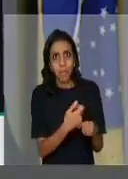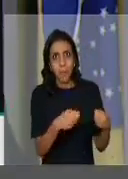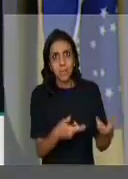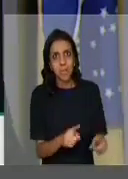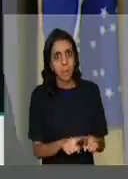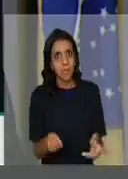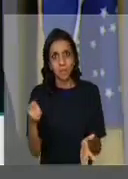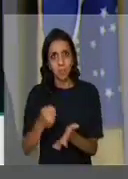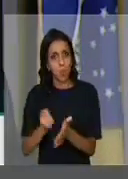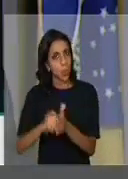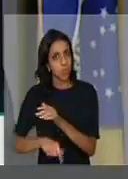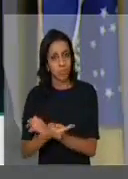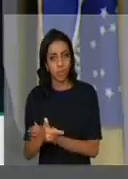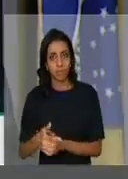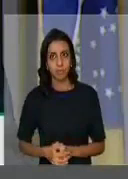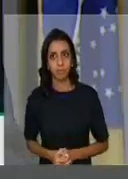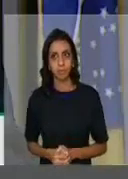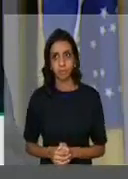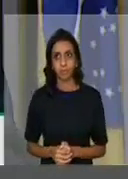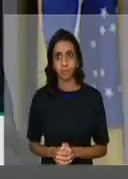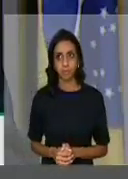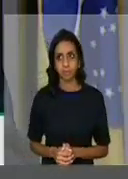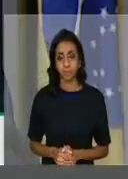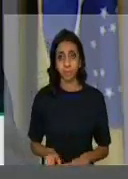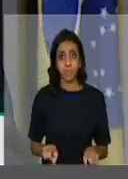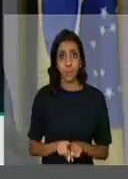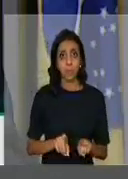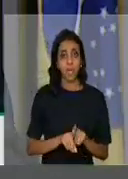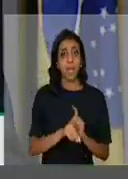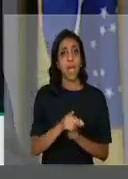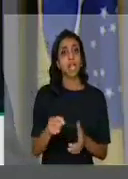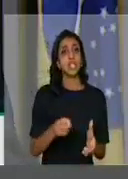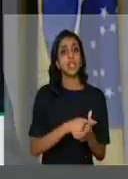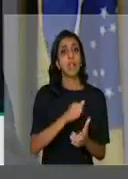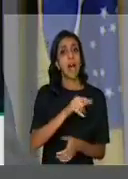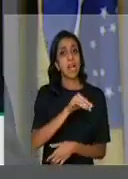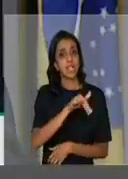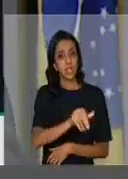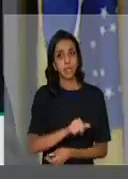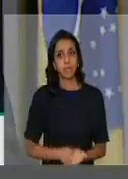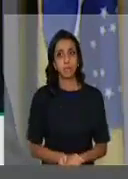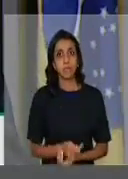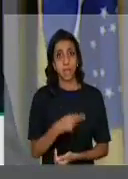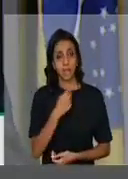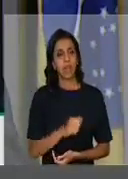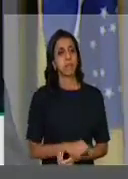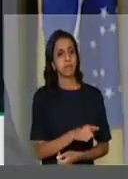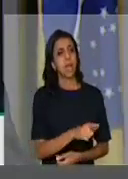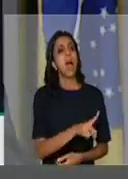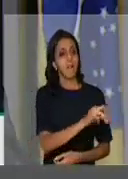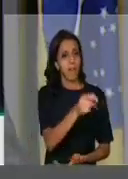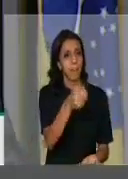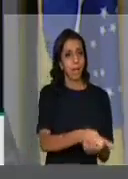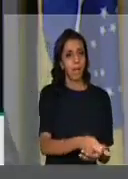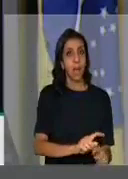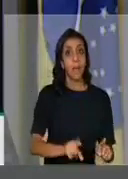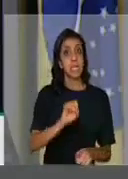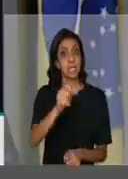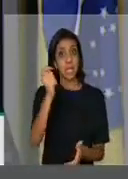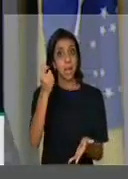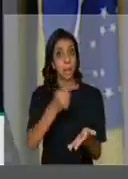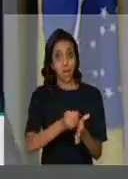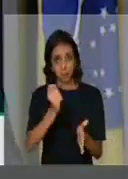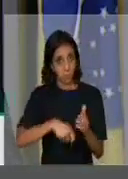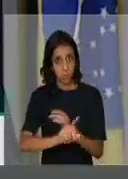A dívida ativa, porque o tributo no Brasil ele é declaratório. Você declara que vai pagar. Quando você não paga,